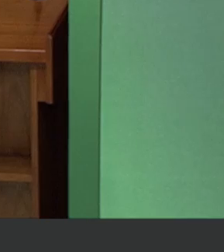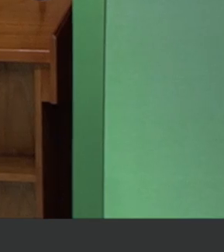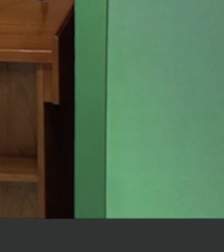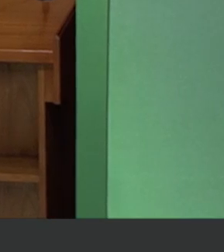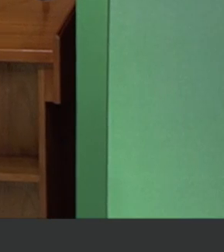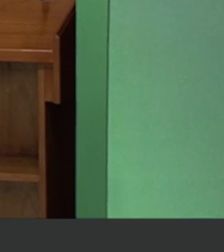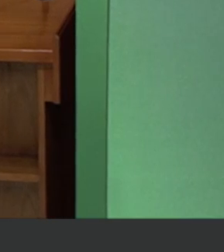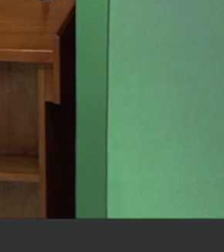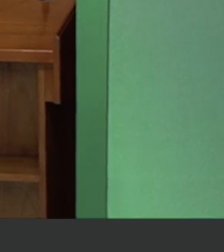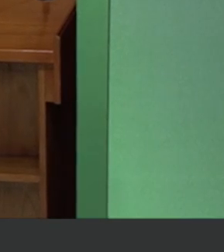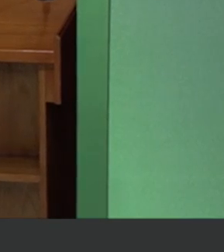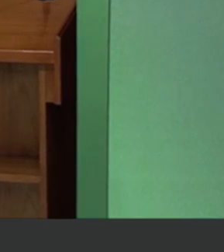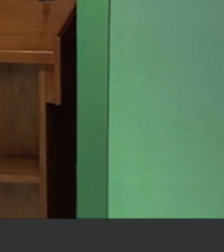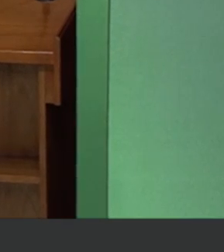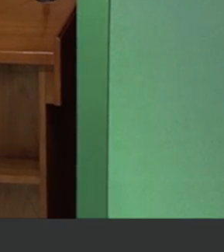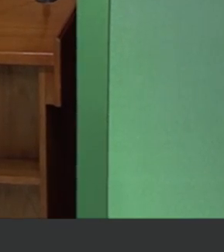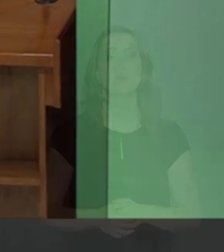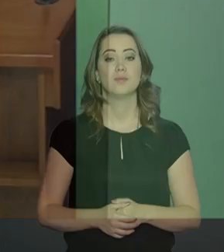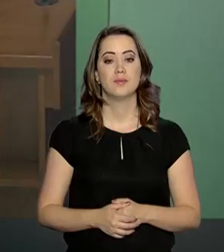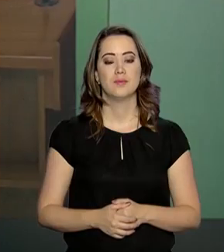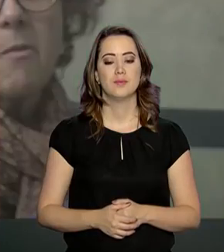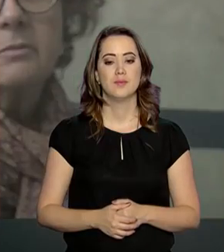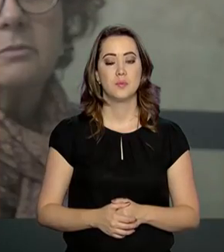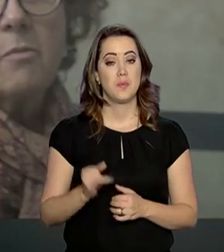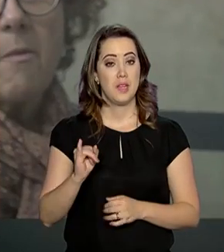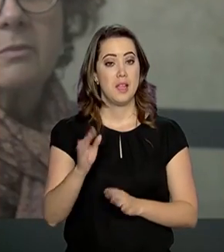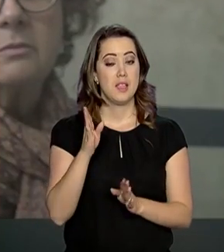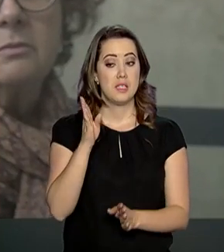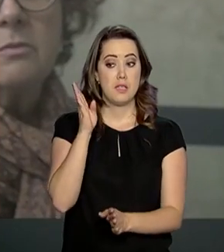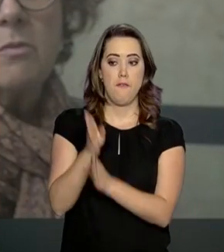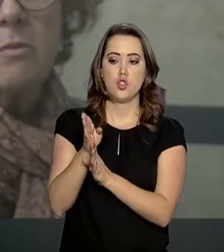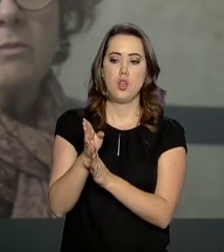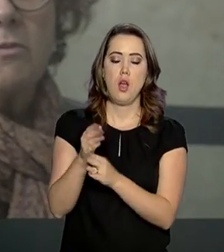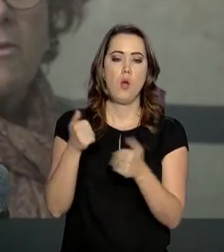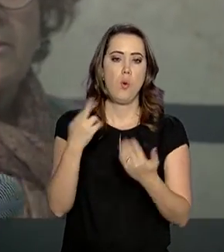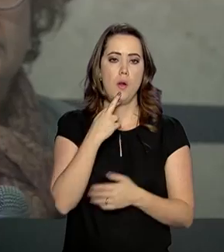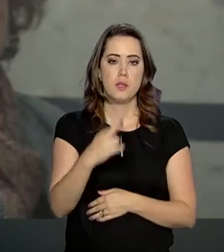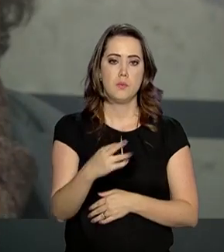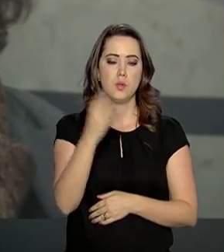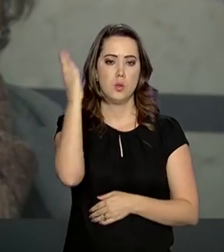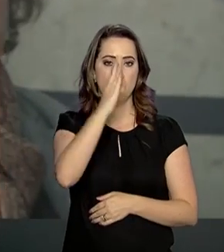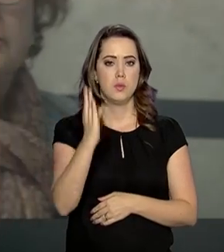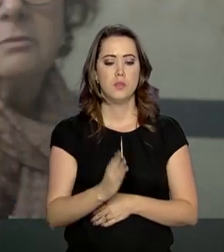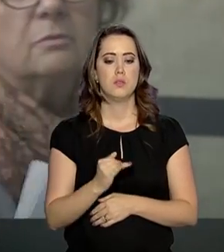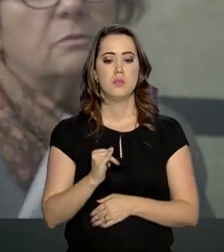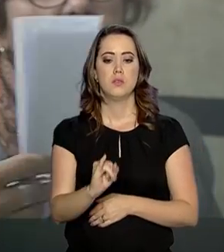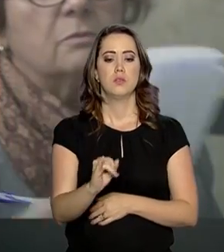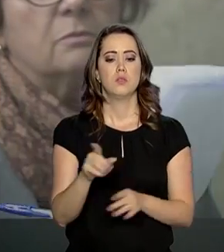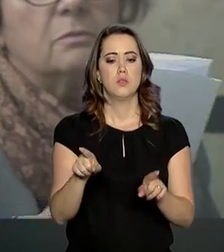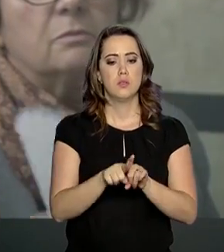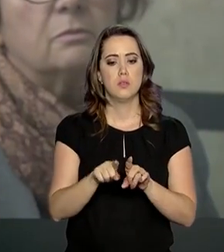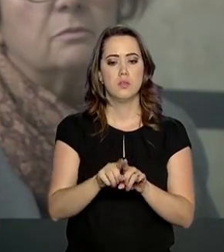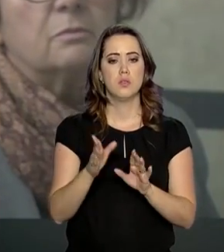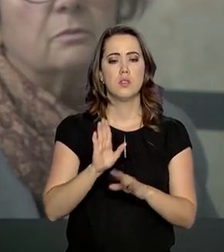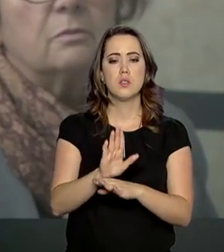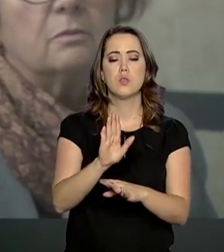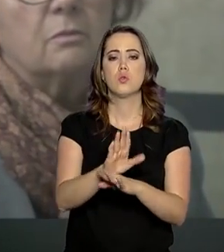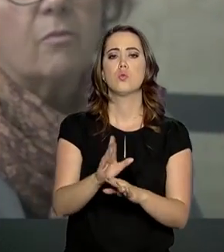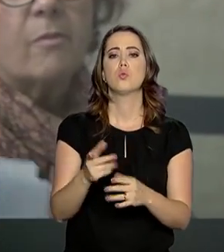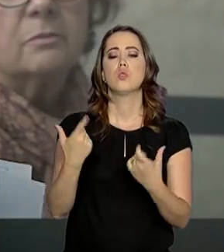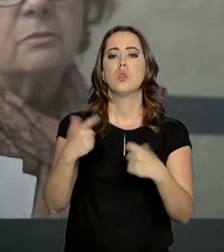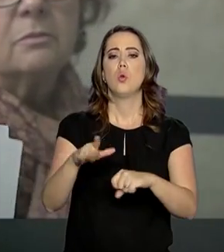obrigado eh é se fechar mesmo realmente agora às 9 horas Qual será a resposta formal do Brasil E e essa subárea de apoio em